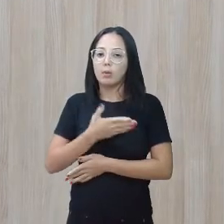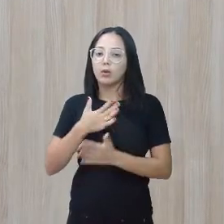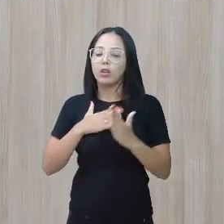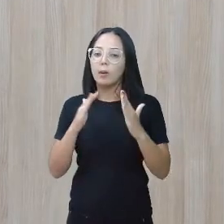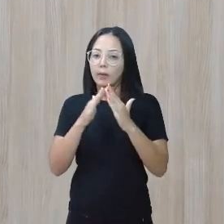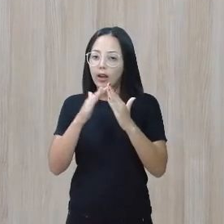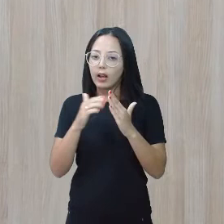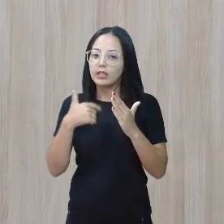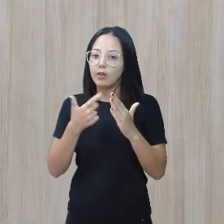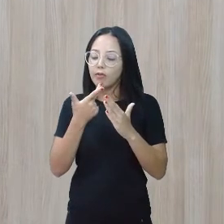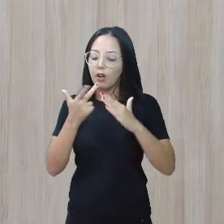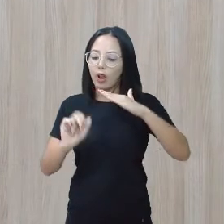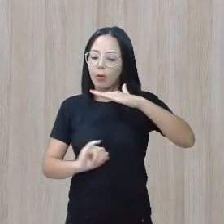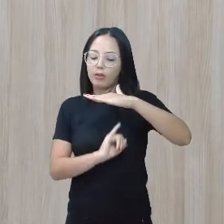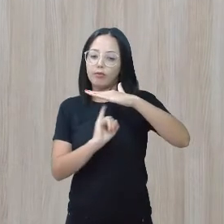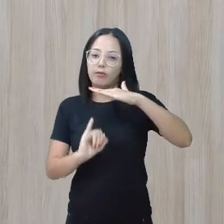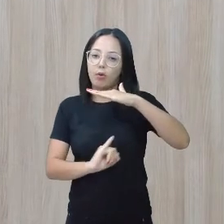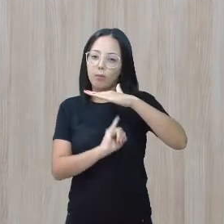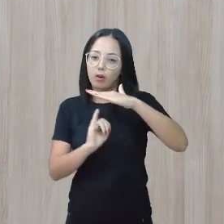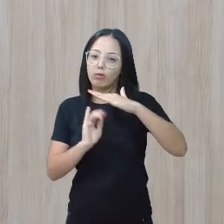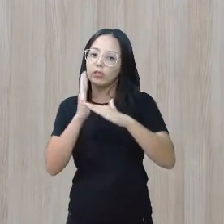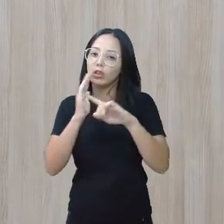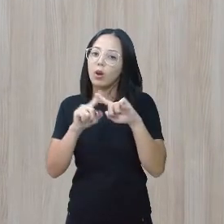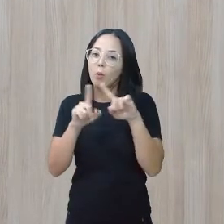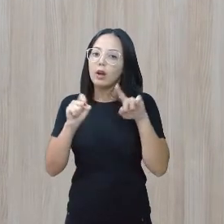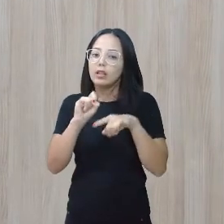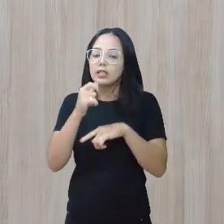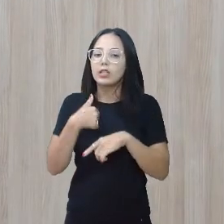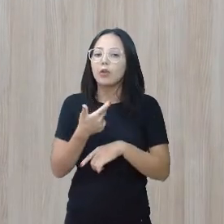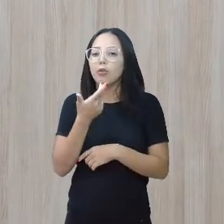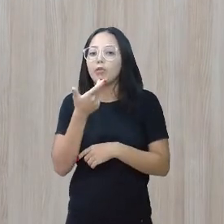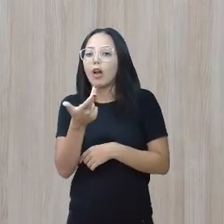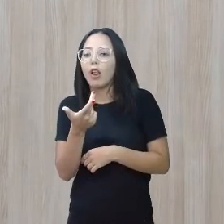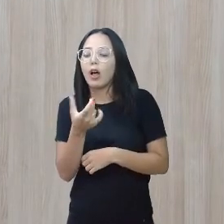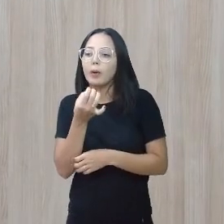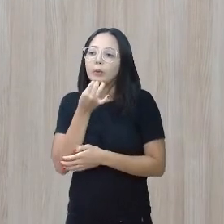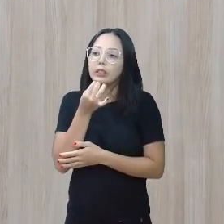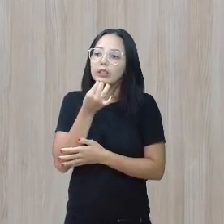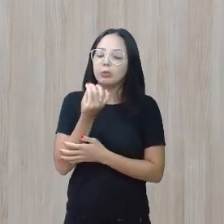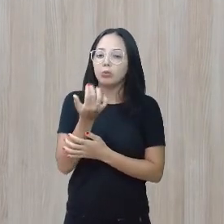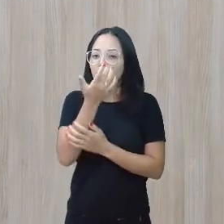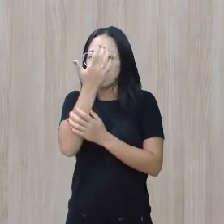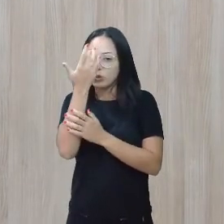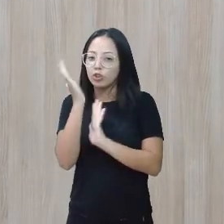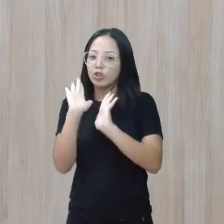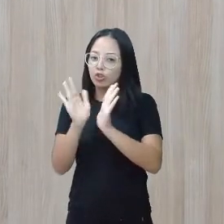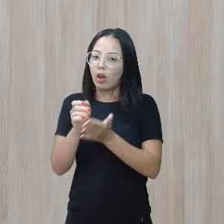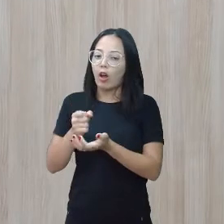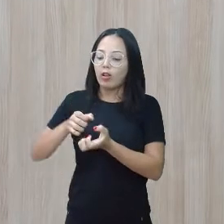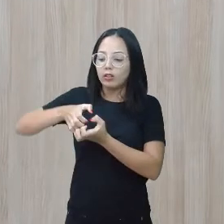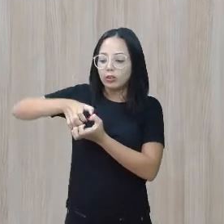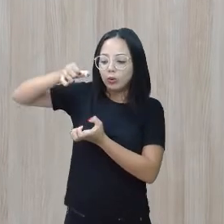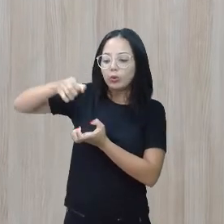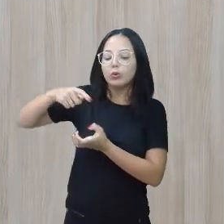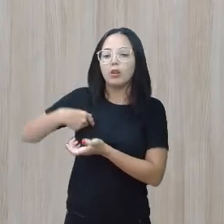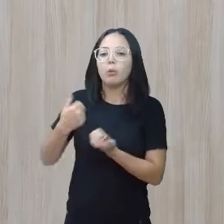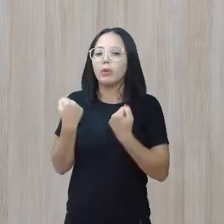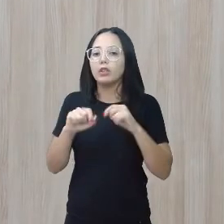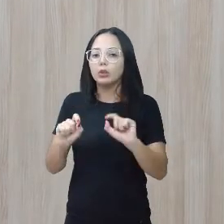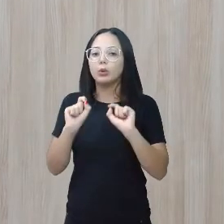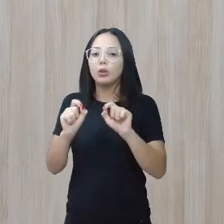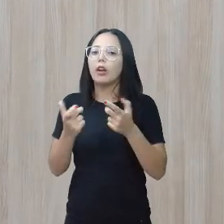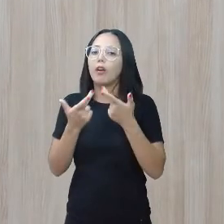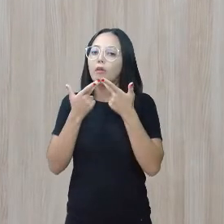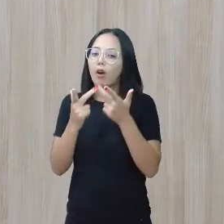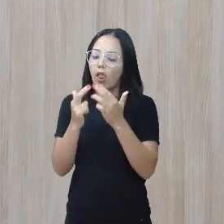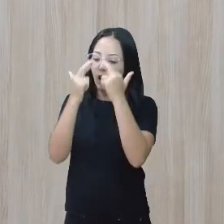falo de forma informal. Mas, se eu for falar com alguém mais velho, por exemplo, eu vou precisar falar muito